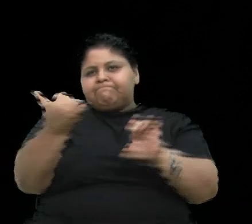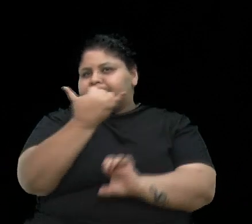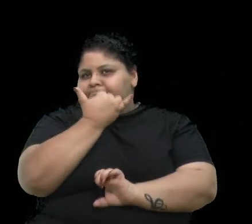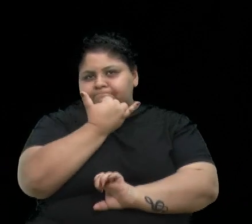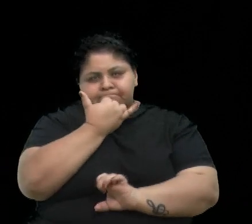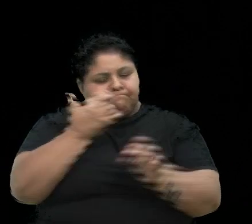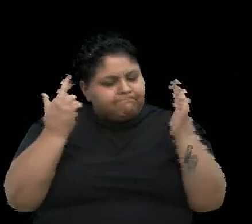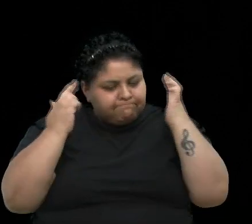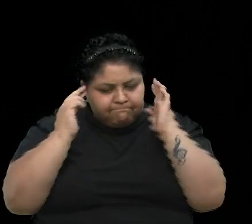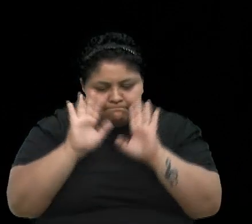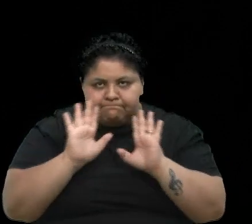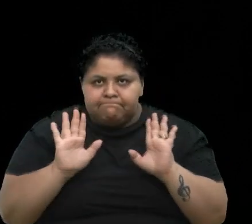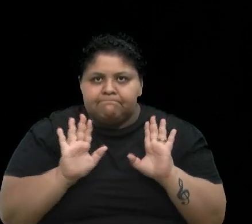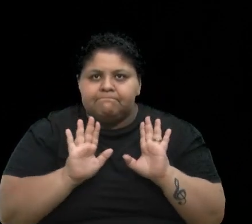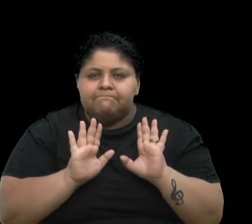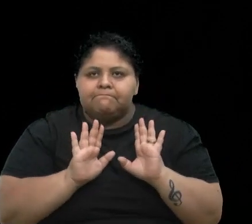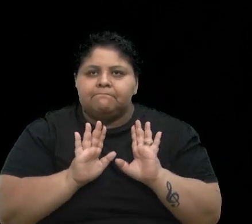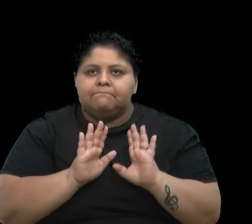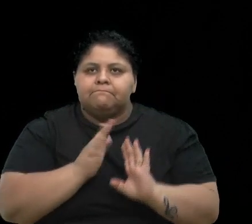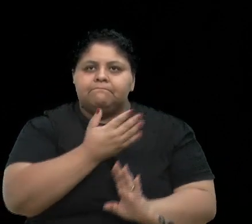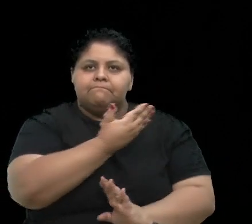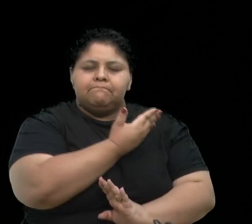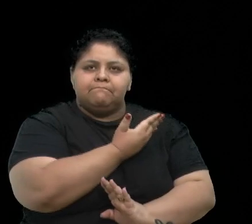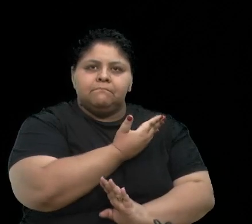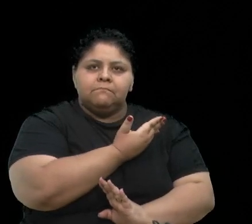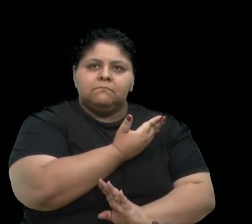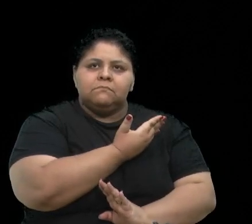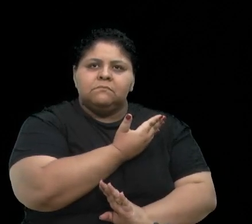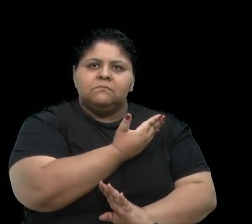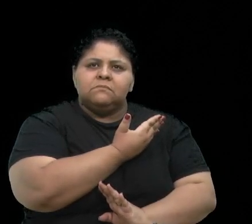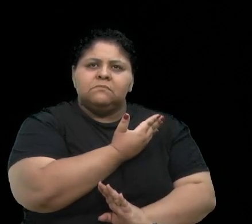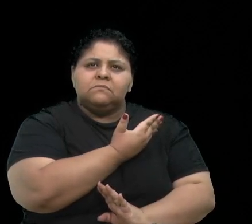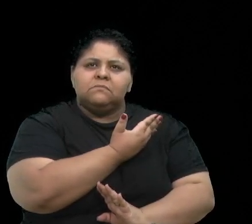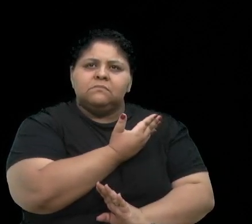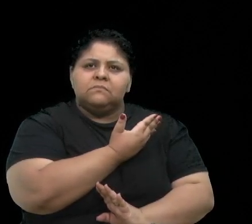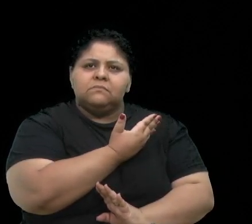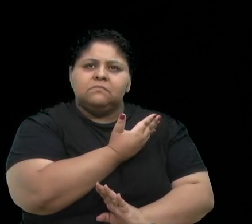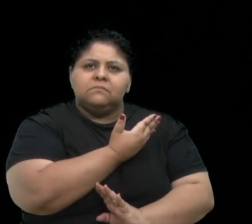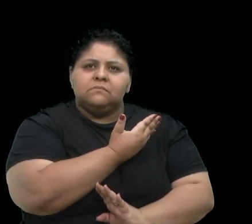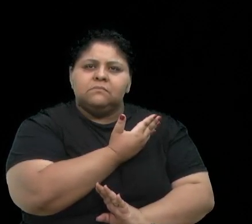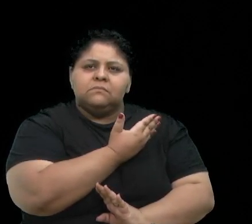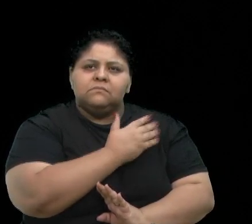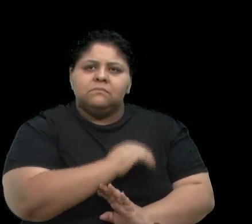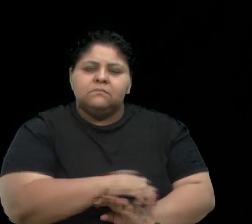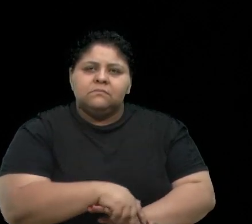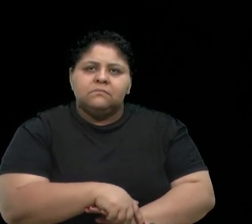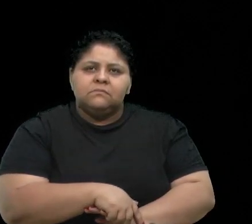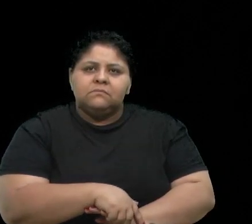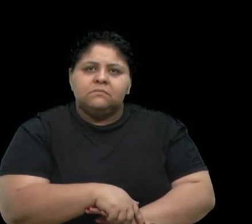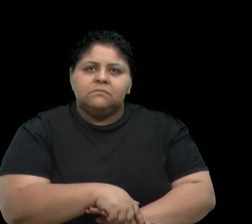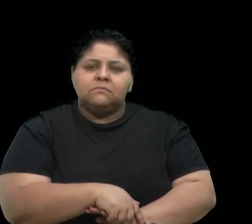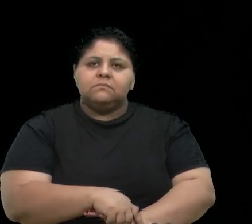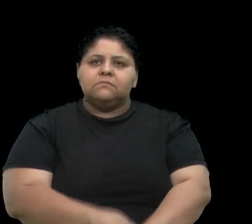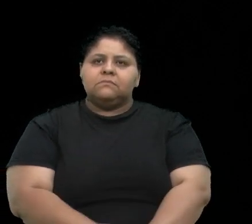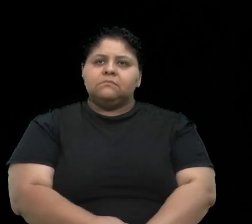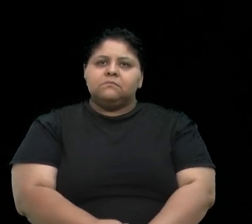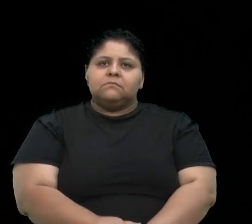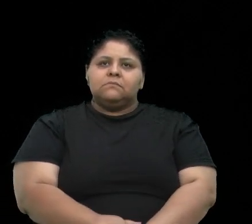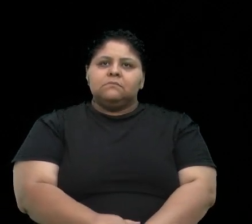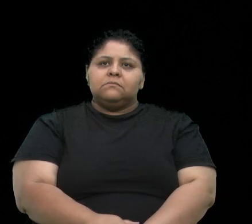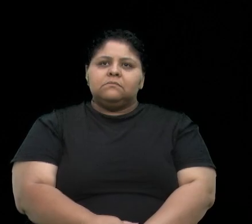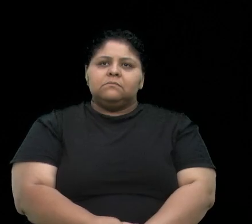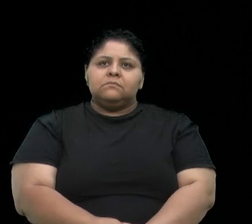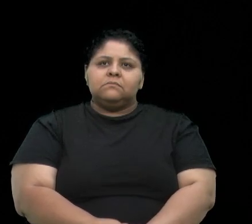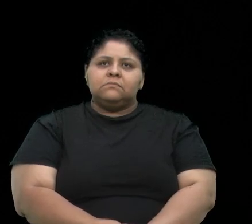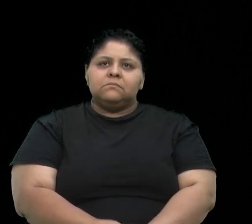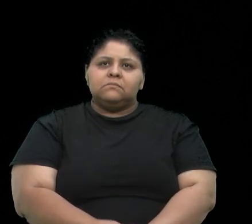digo que economista é a pessoa mais sabida do mundo, porque quando a gente está na oposição a gente sabe tudo, quando a gente está no governo parece que a